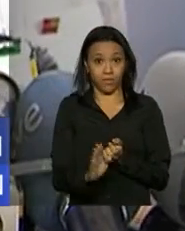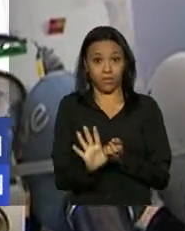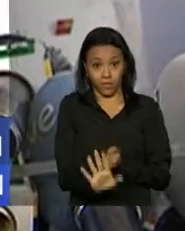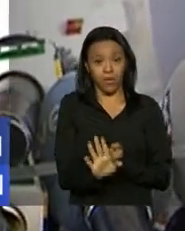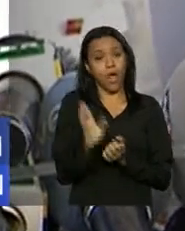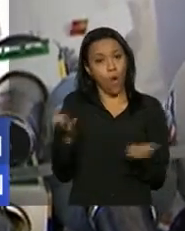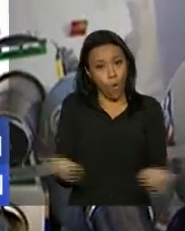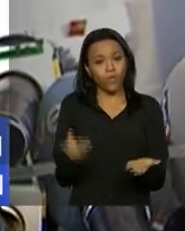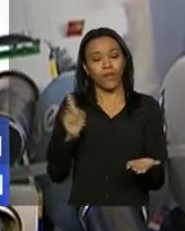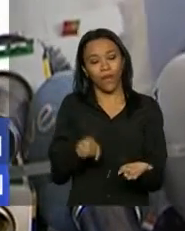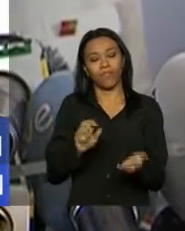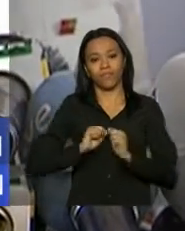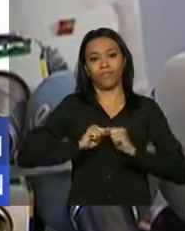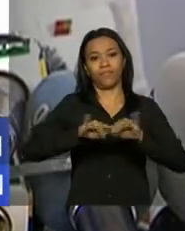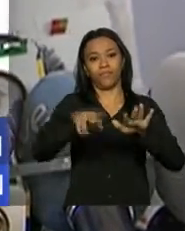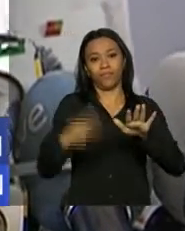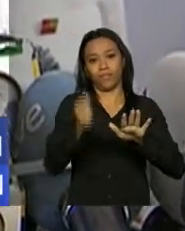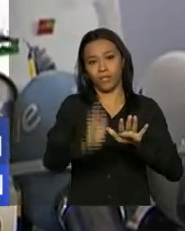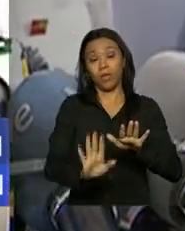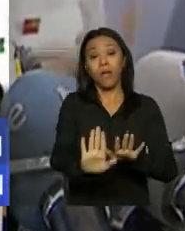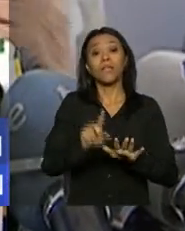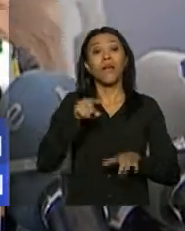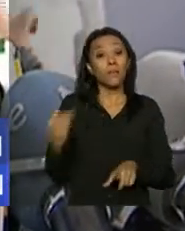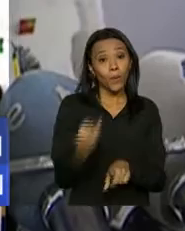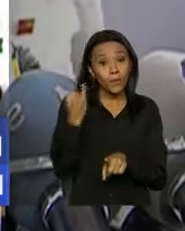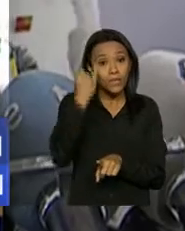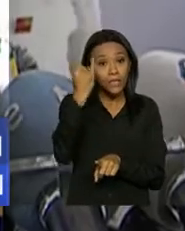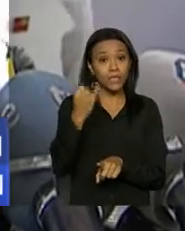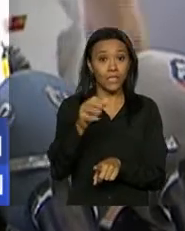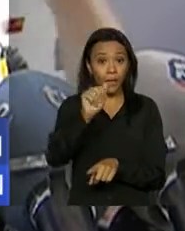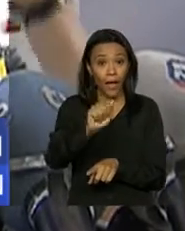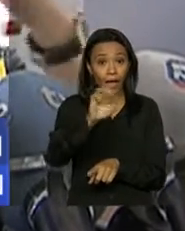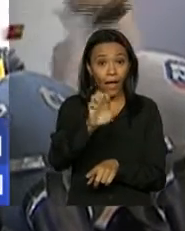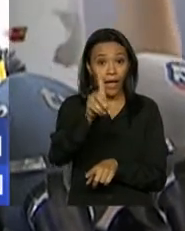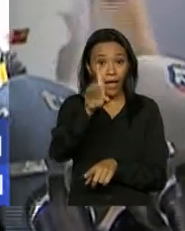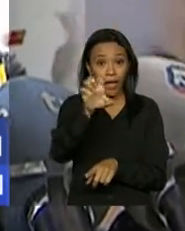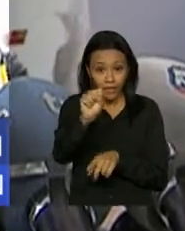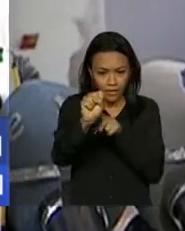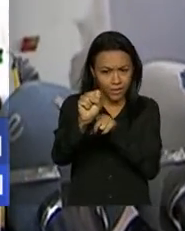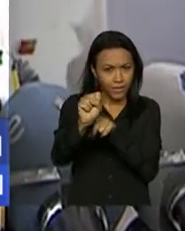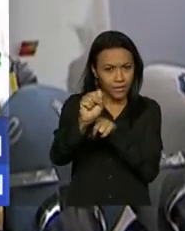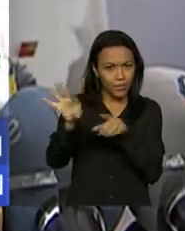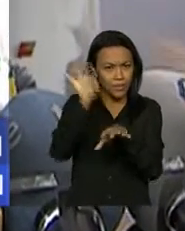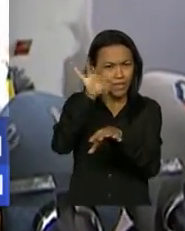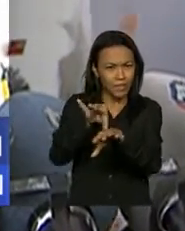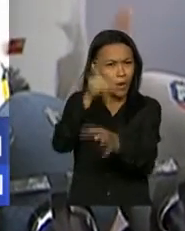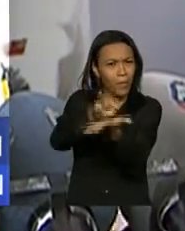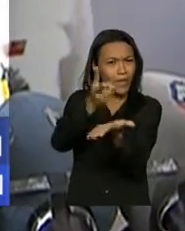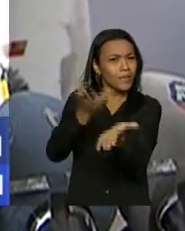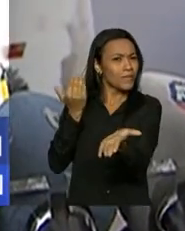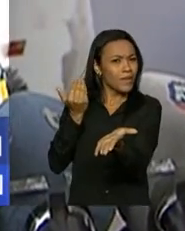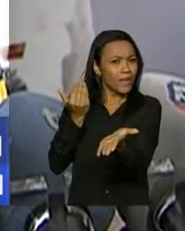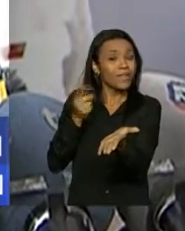é transmitido aqui. Mas é importante saber que esse Aedes aegypti é o mesmo que lá atrás